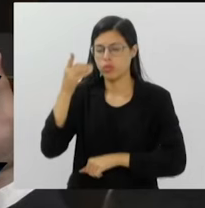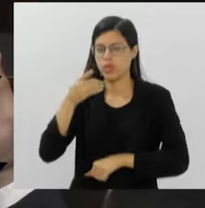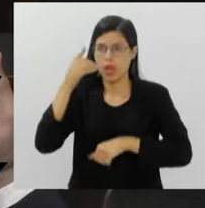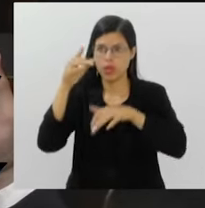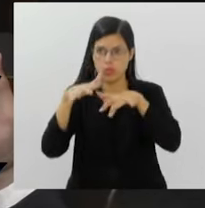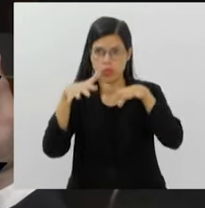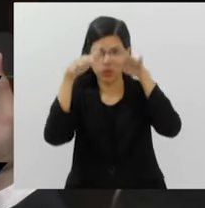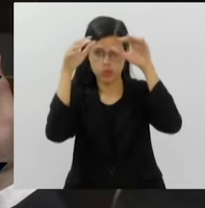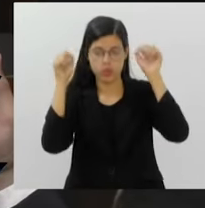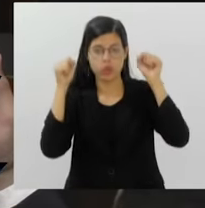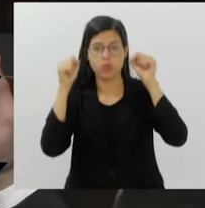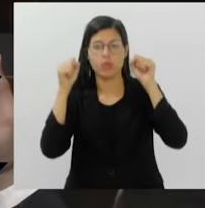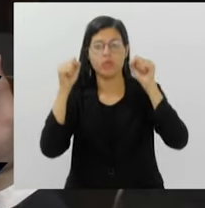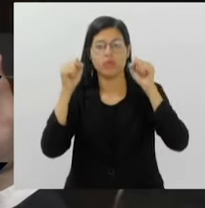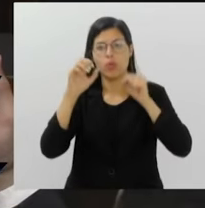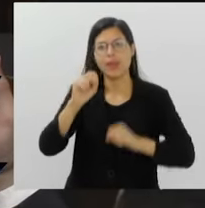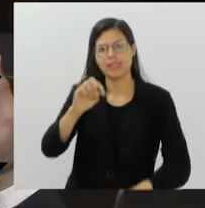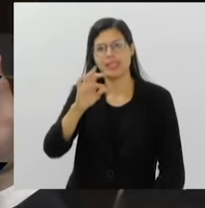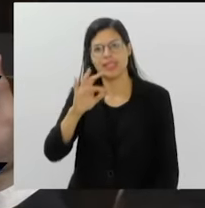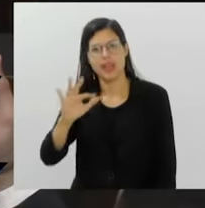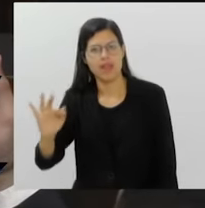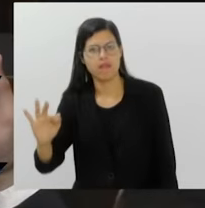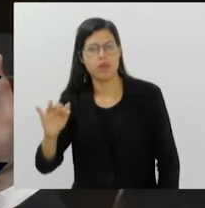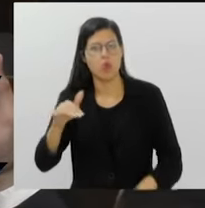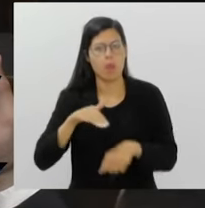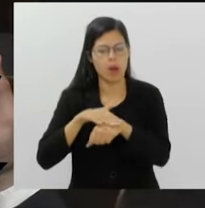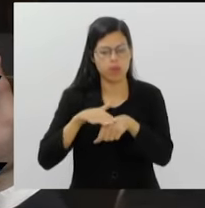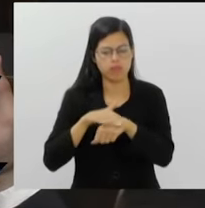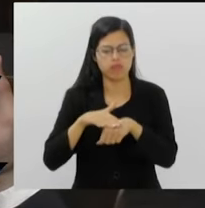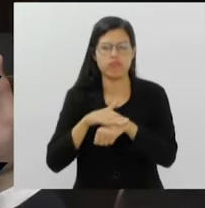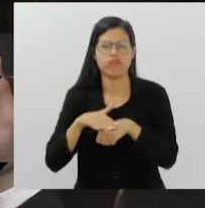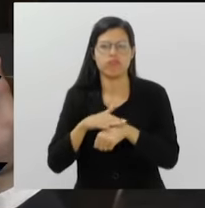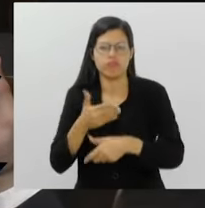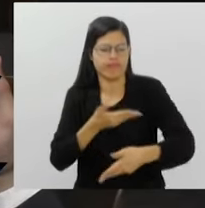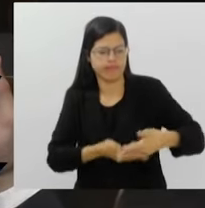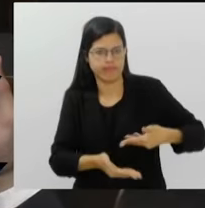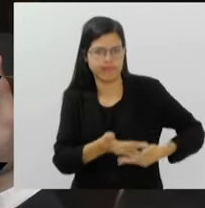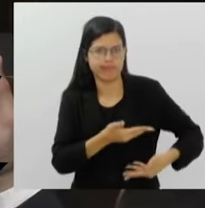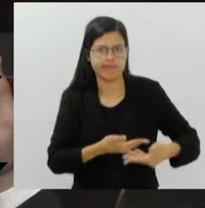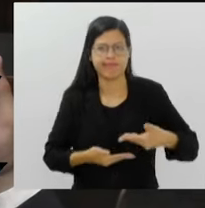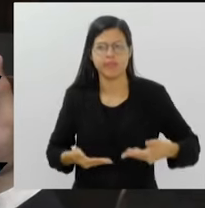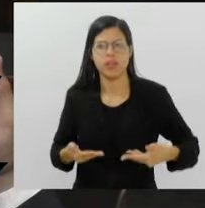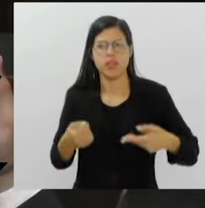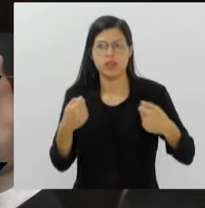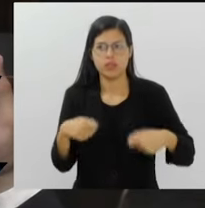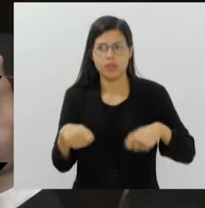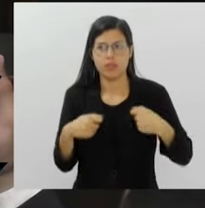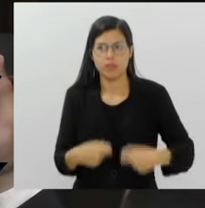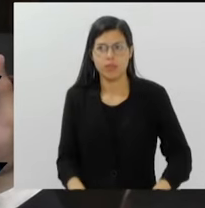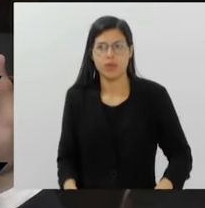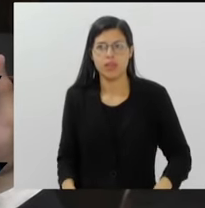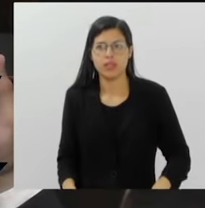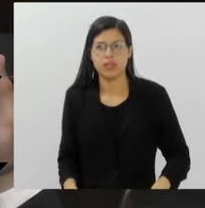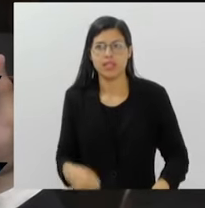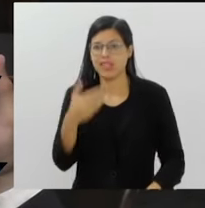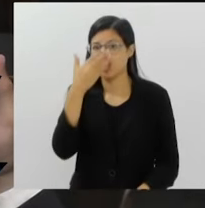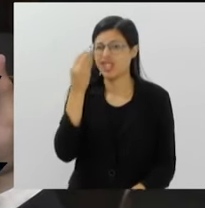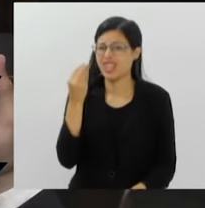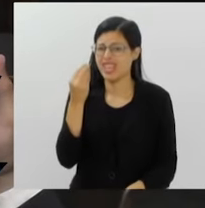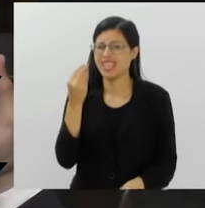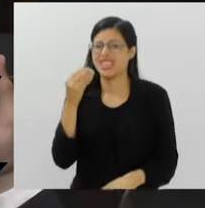e ser uma conversa civilizada e coletiva. Vamos deixar essa merda de eleição